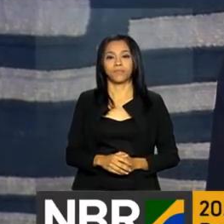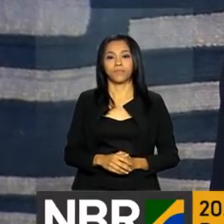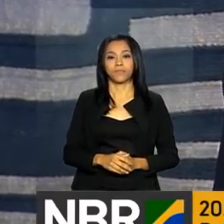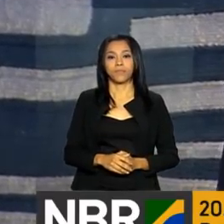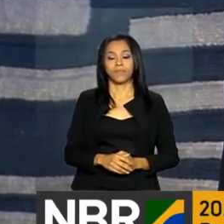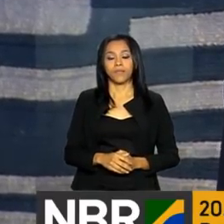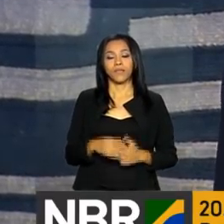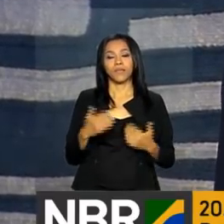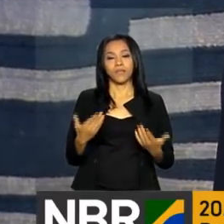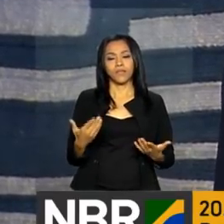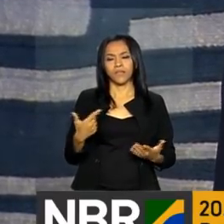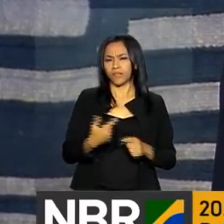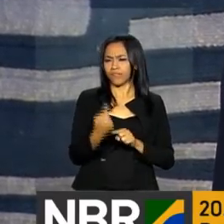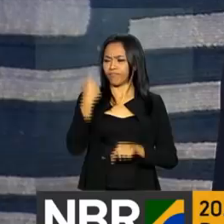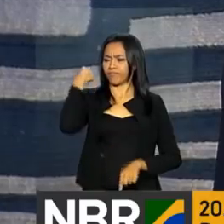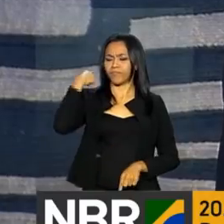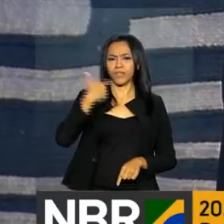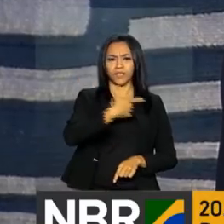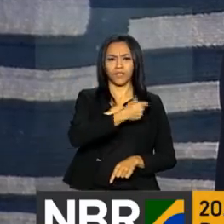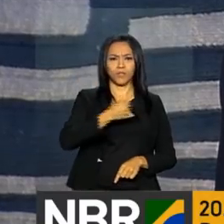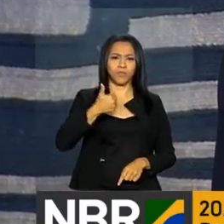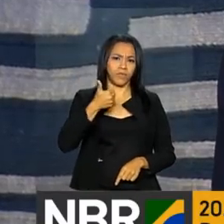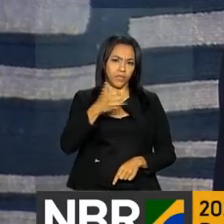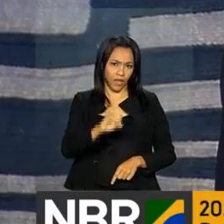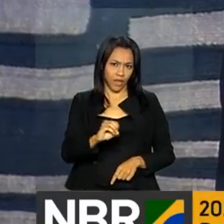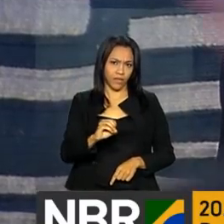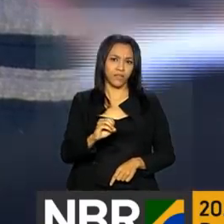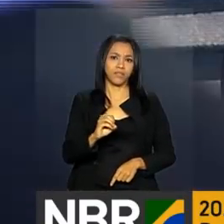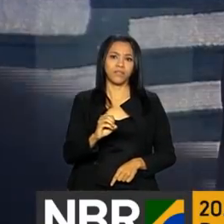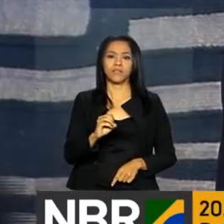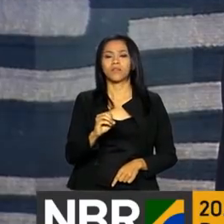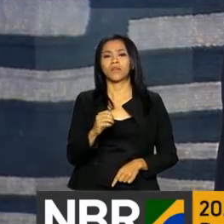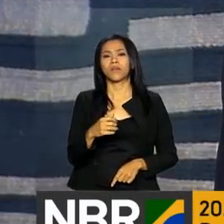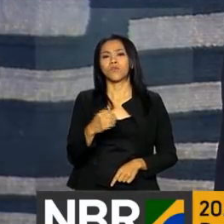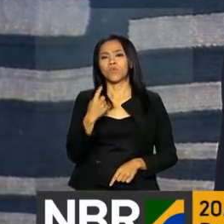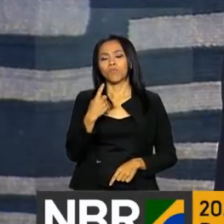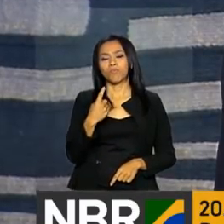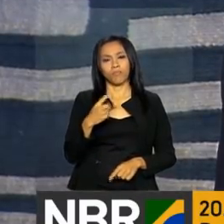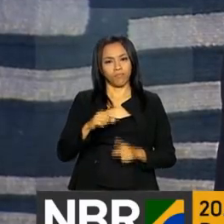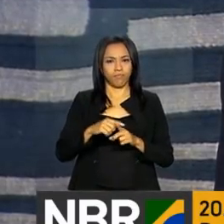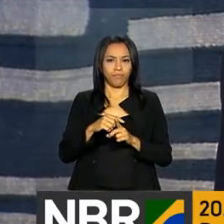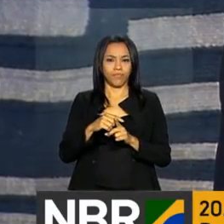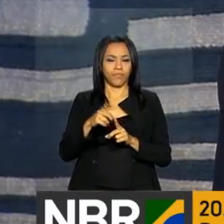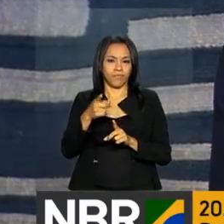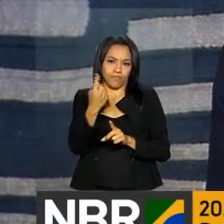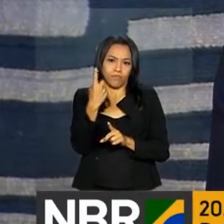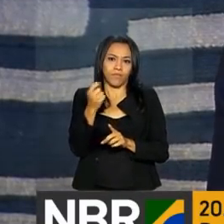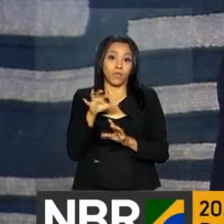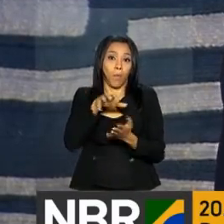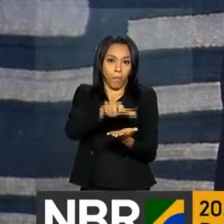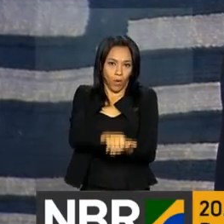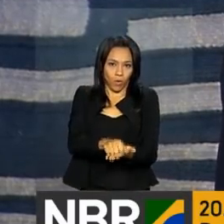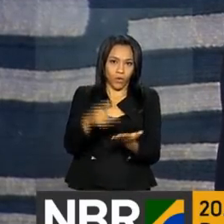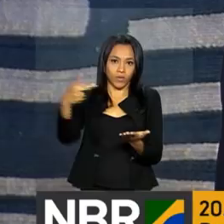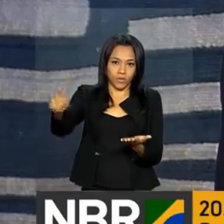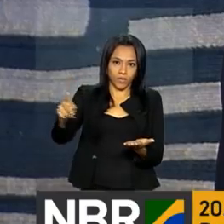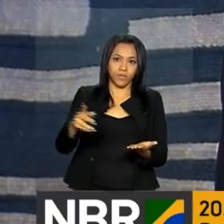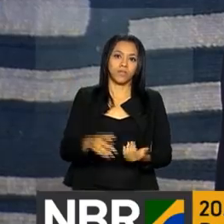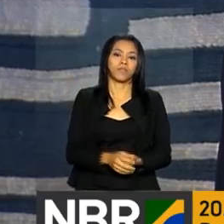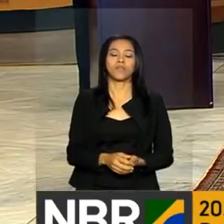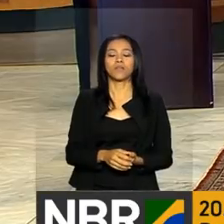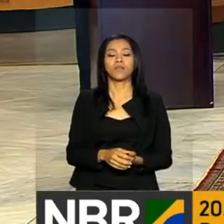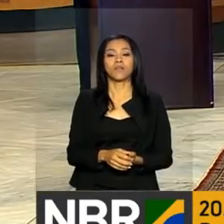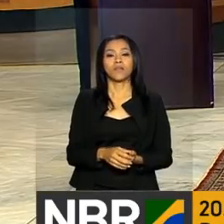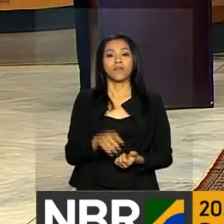Aliás, em 2010, né, menos de um mês depois de sua posse, fez do nosso país o seu primeiro